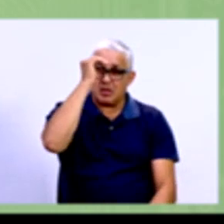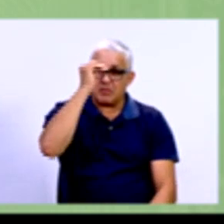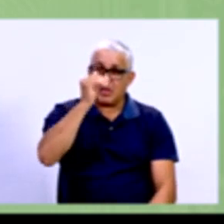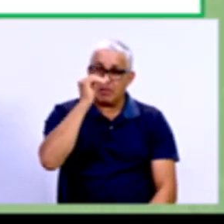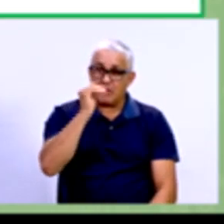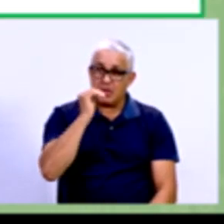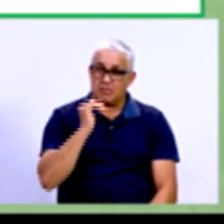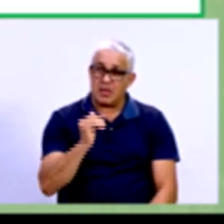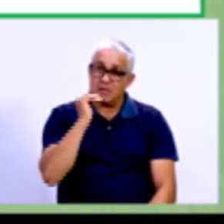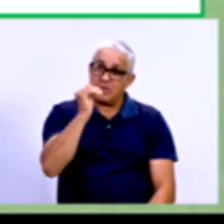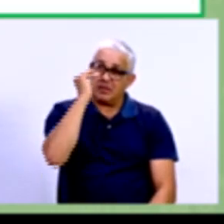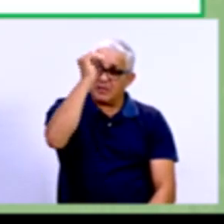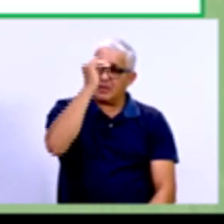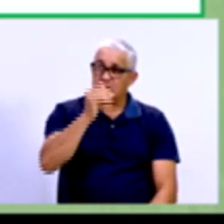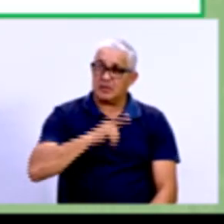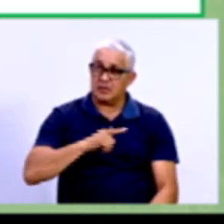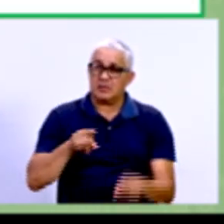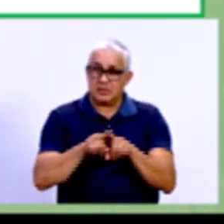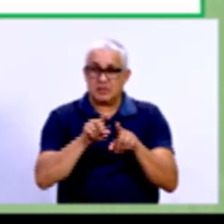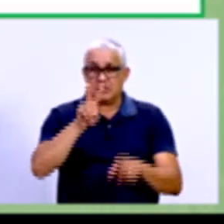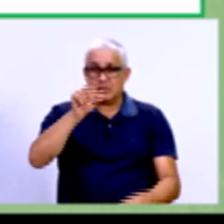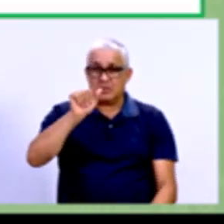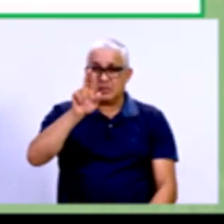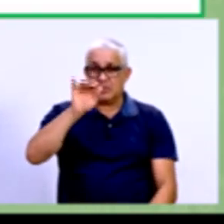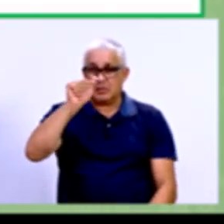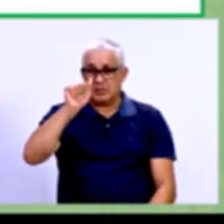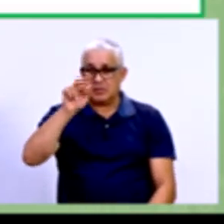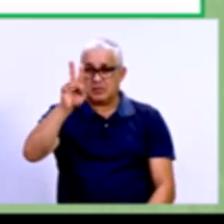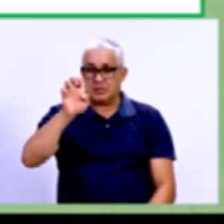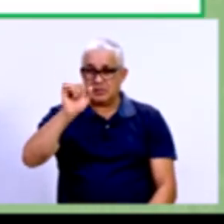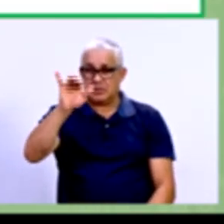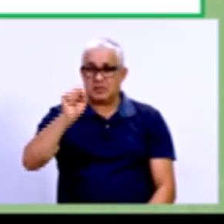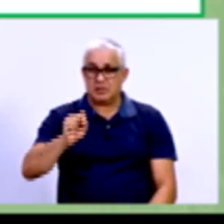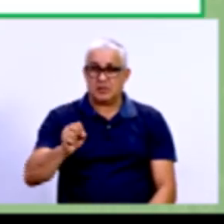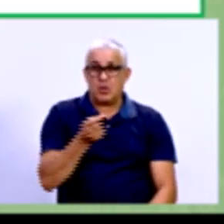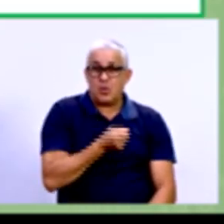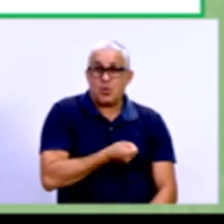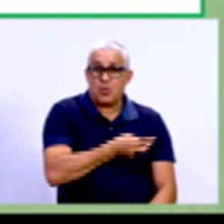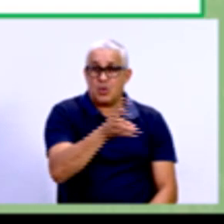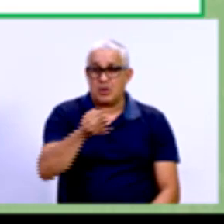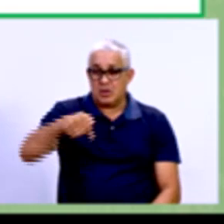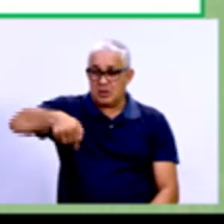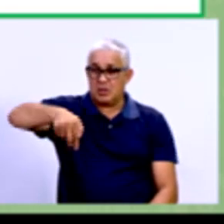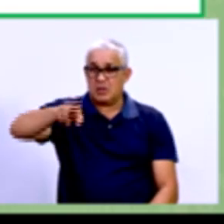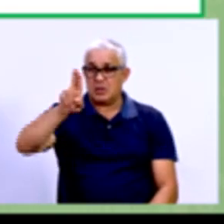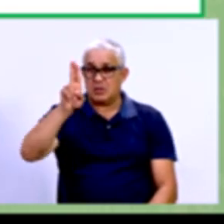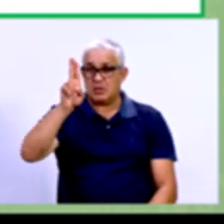gente também, voltando aqui, a gente também tem as variáveis quantitativas, que daí são aquelas que são